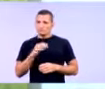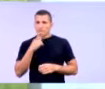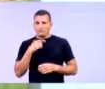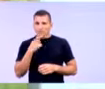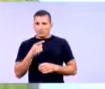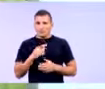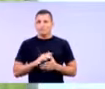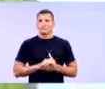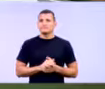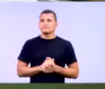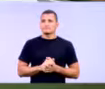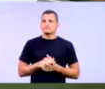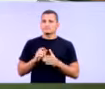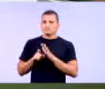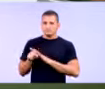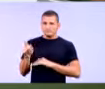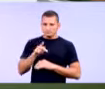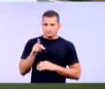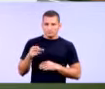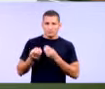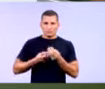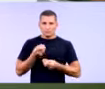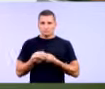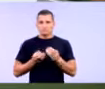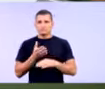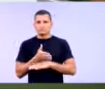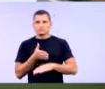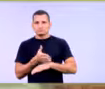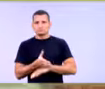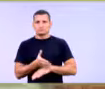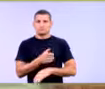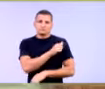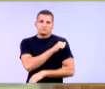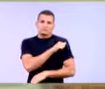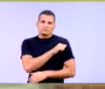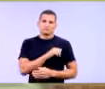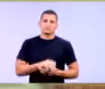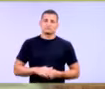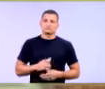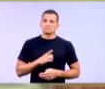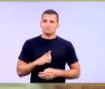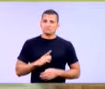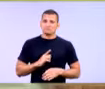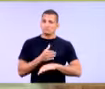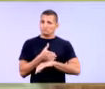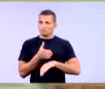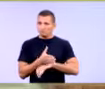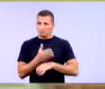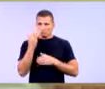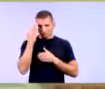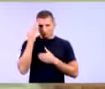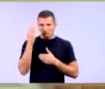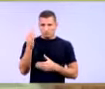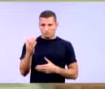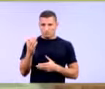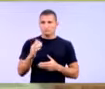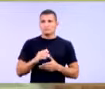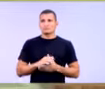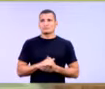vocês. Professora, como é que foi a participação dos alunos? Nós tivemos aqui excelentes participações e agradecemos aqui em